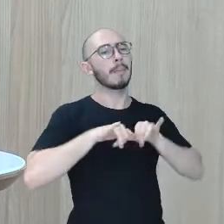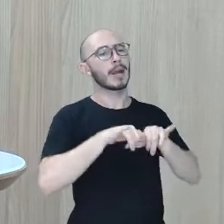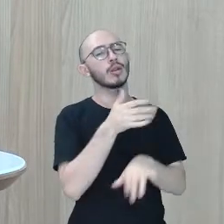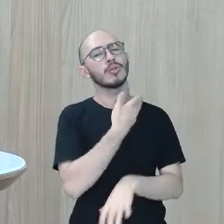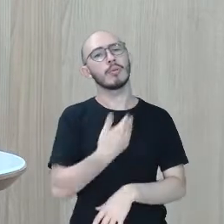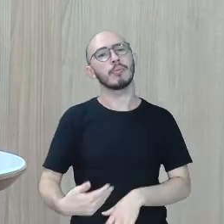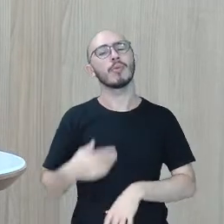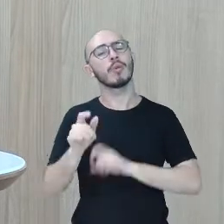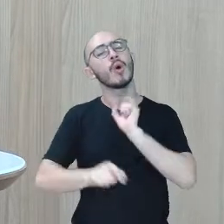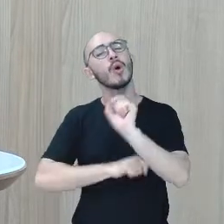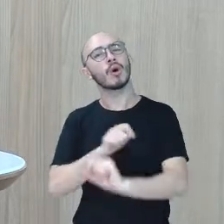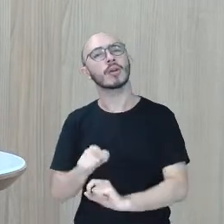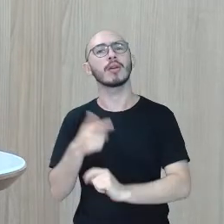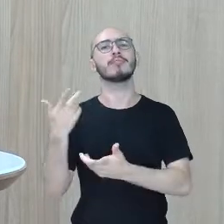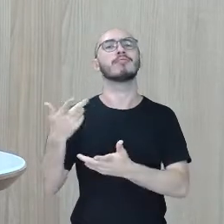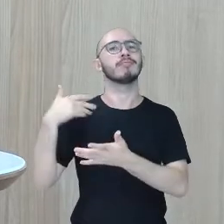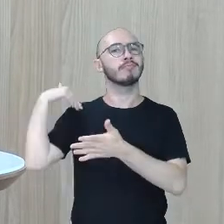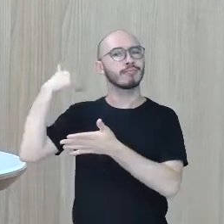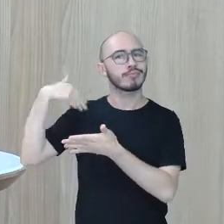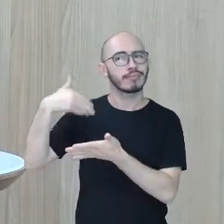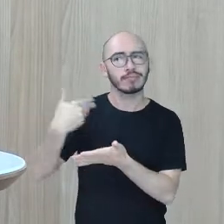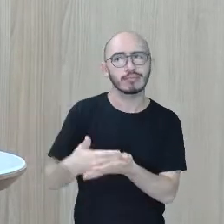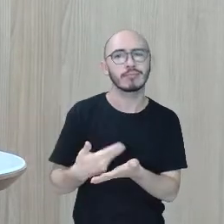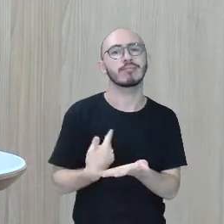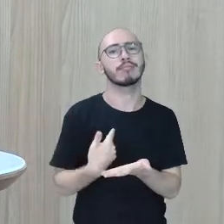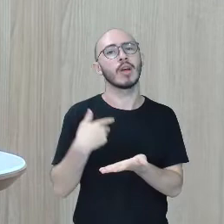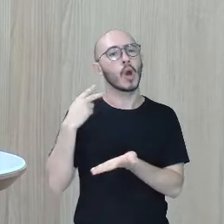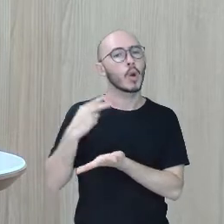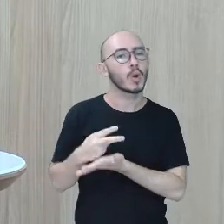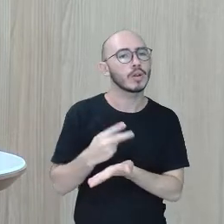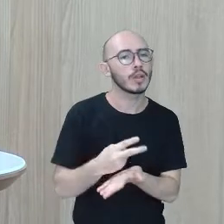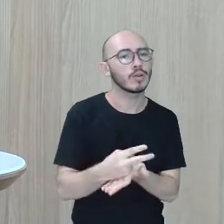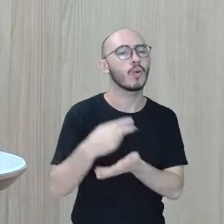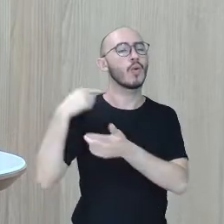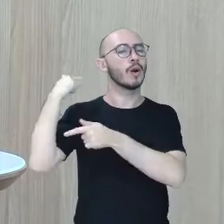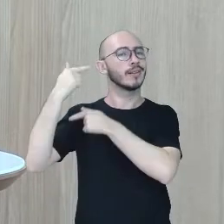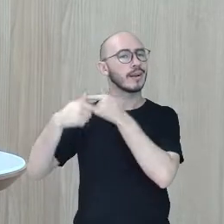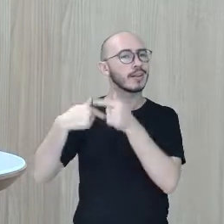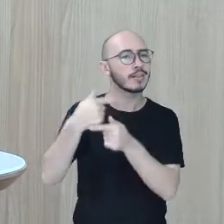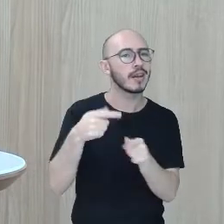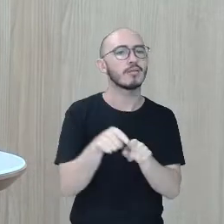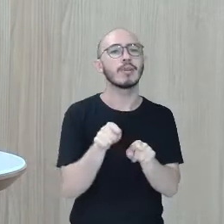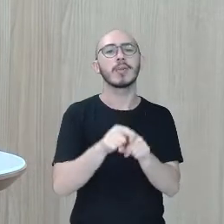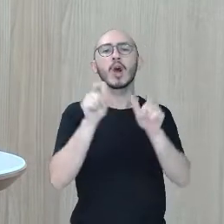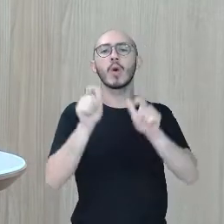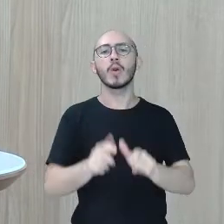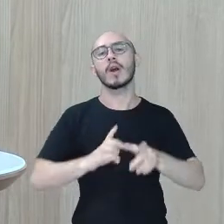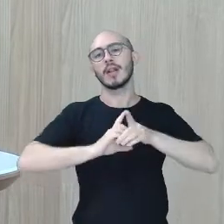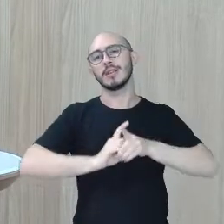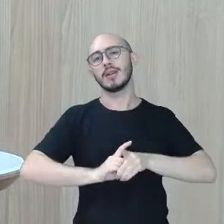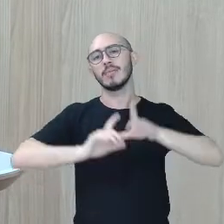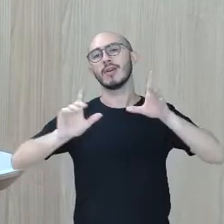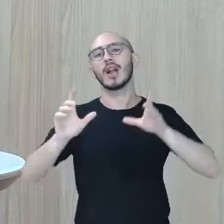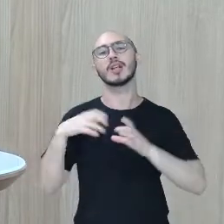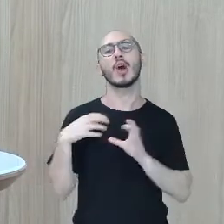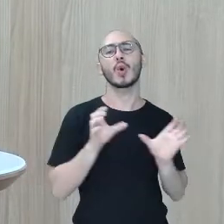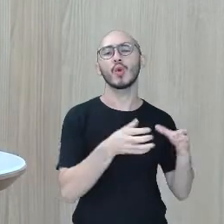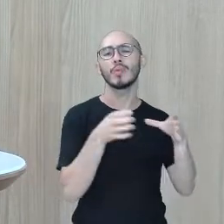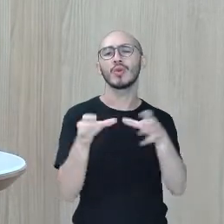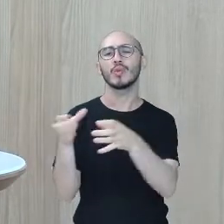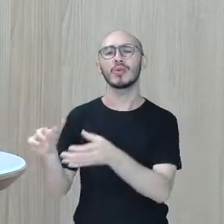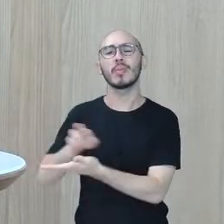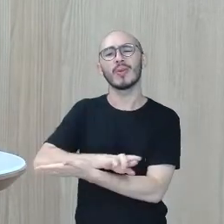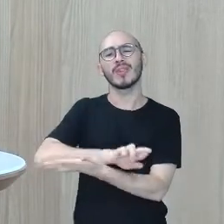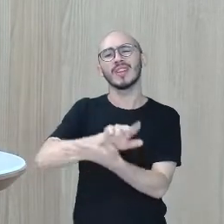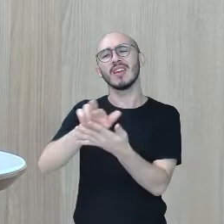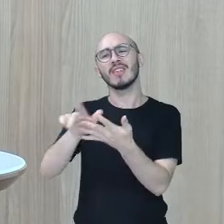as tradições, a história da sociedade, é um lugar mais democrático, frequentado por uma diversidade de grupos, é muito mais